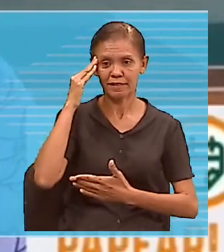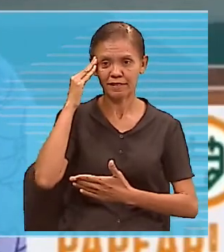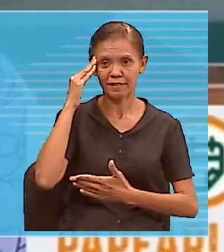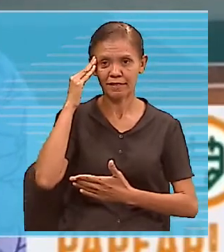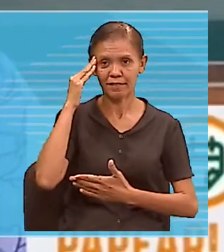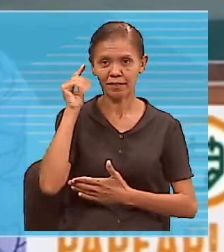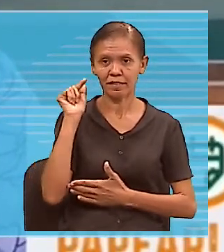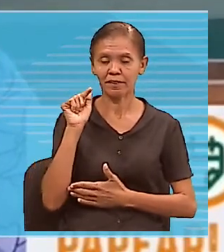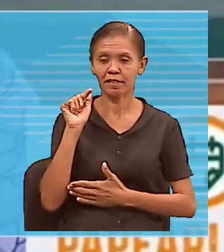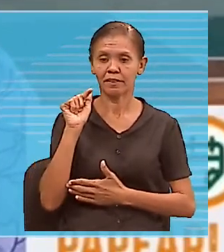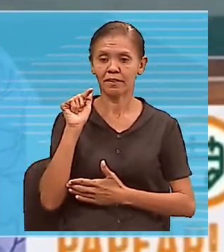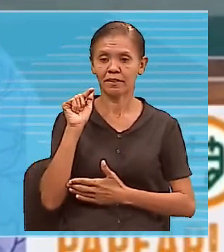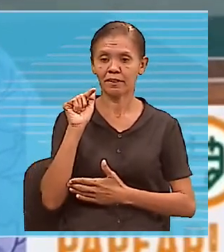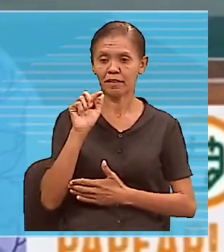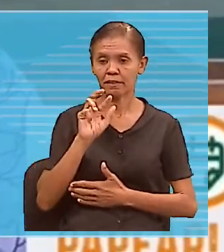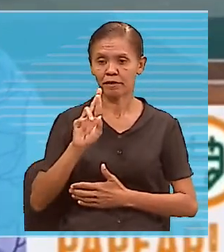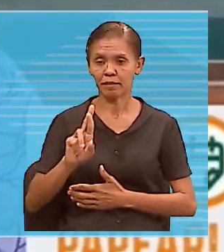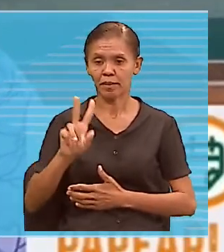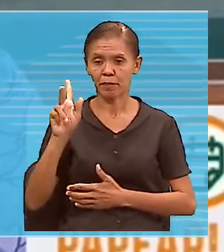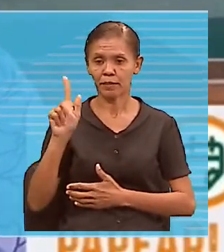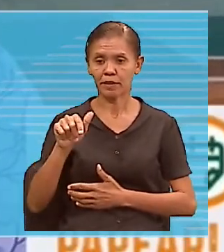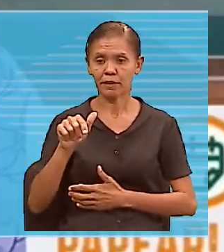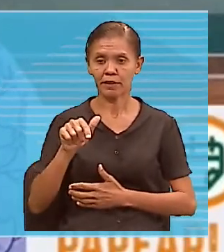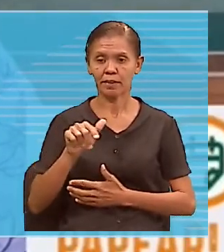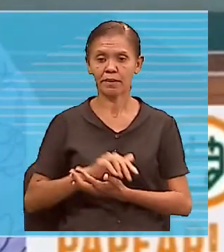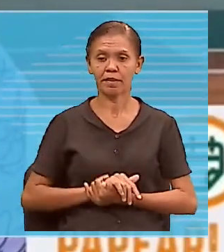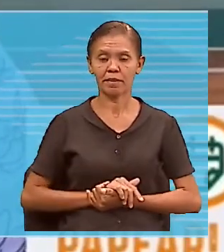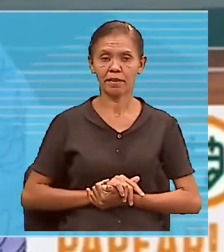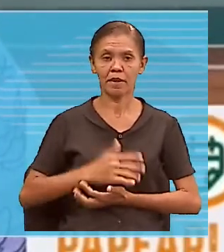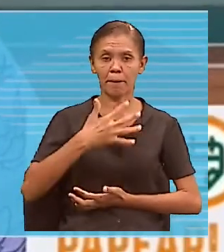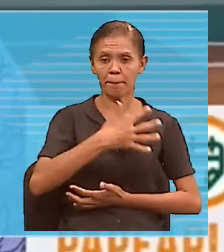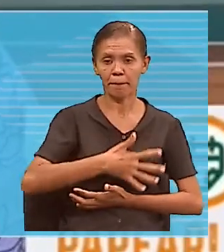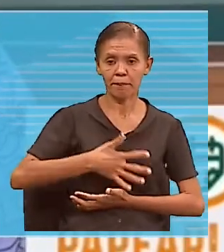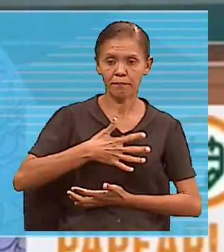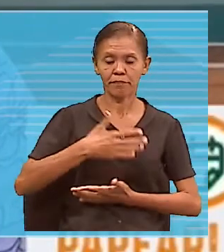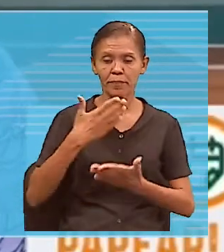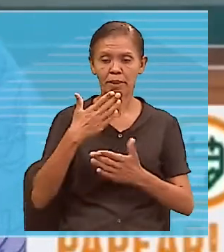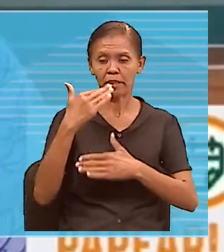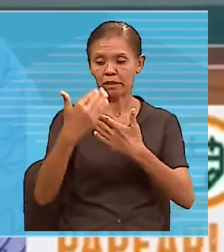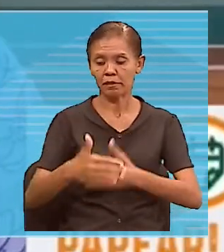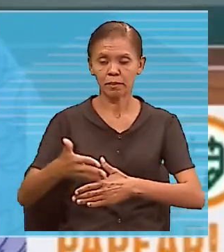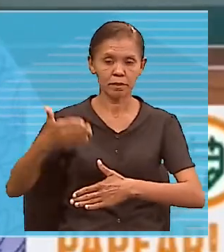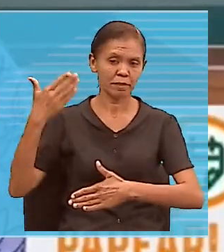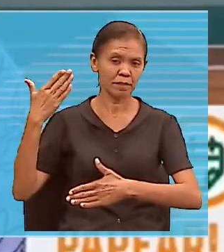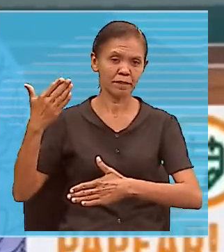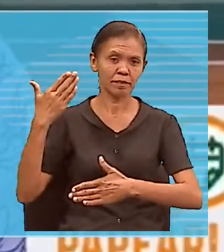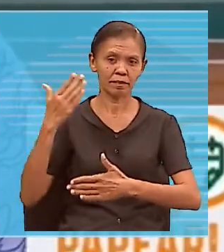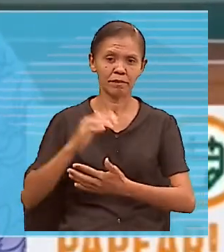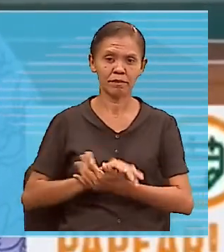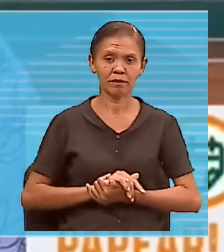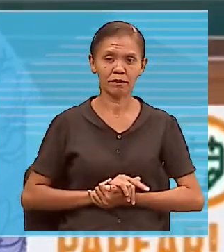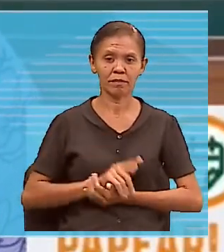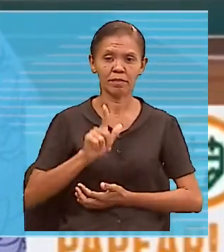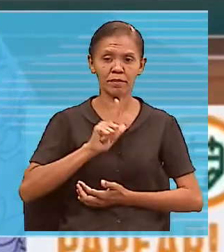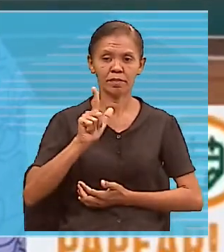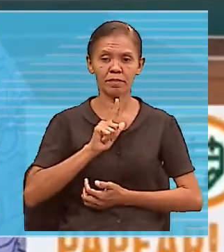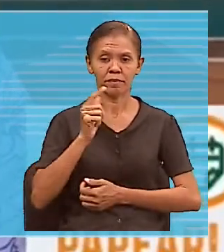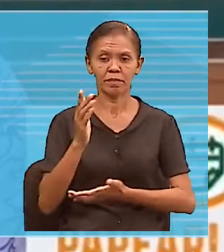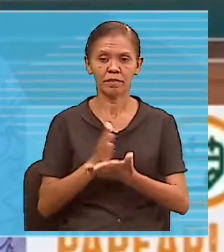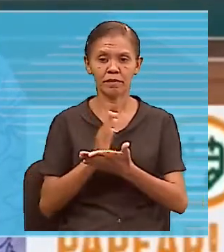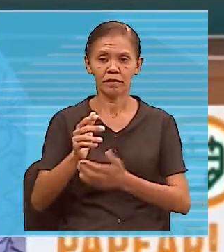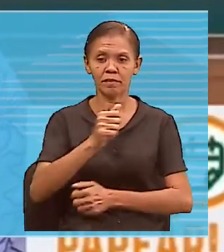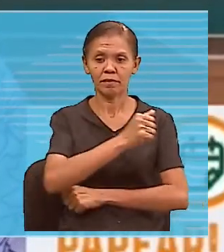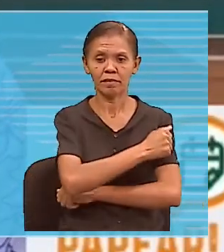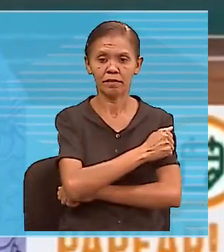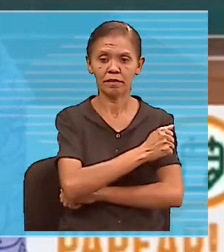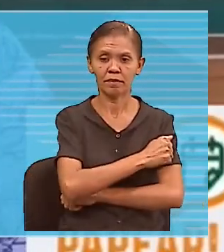né, alguns dias atrás, e aí teve alunos que, olha, que eu consegui aquela questão na prova. Eu fiquei tipo, nossa, que orgulho.